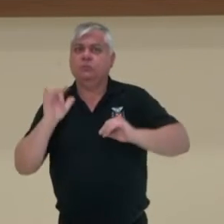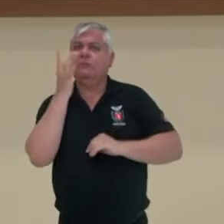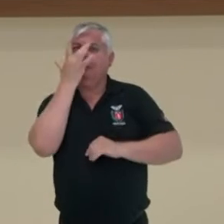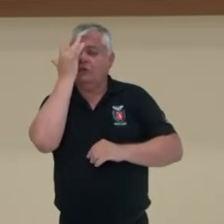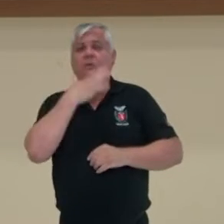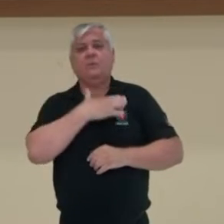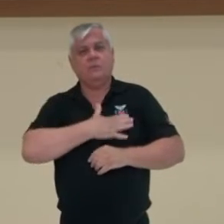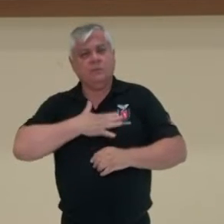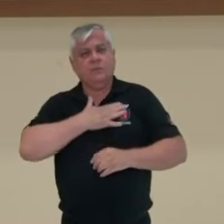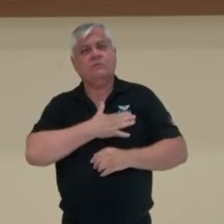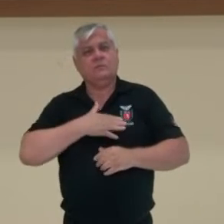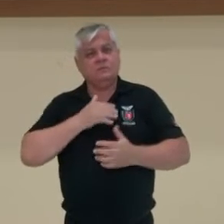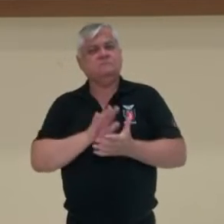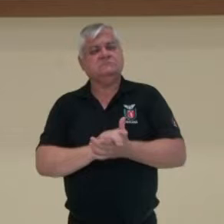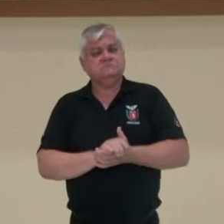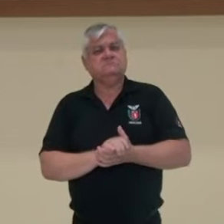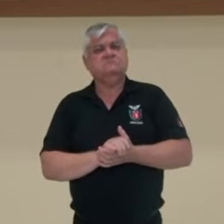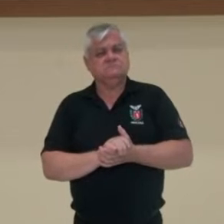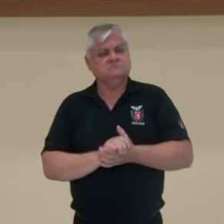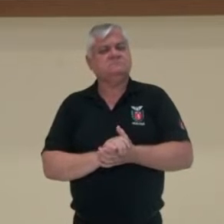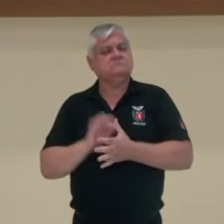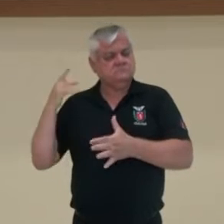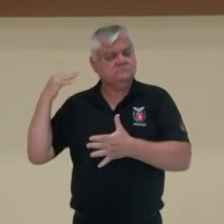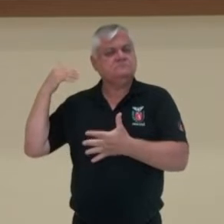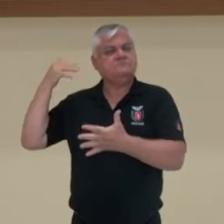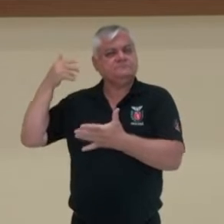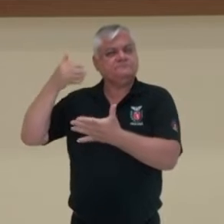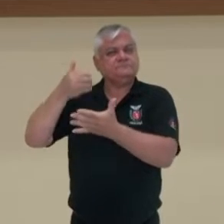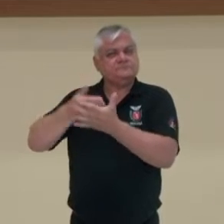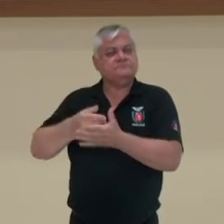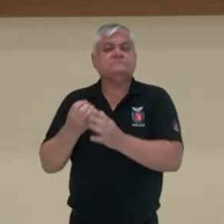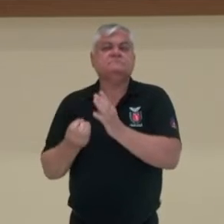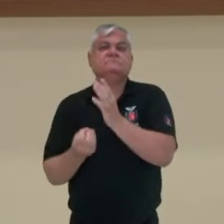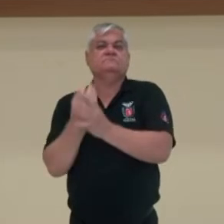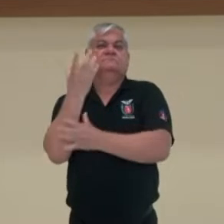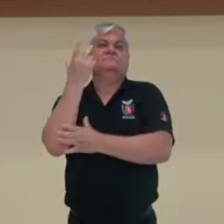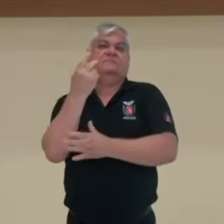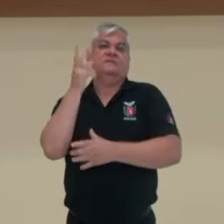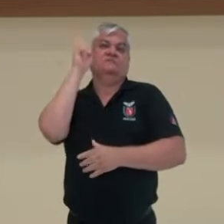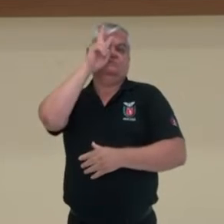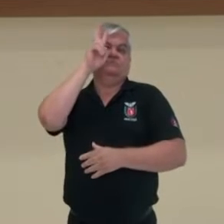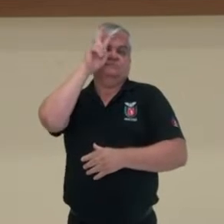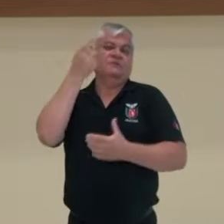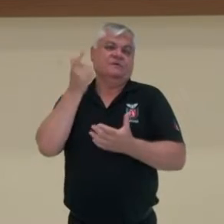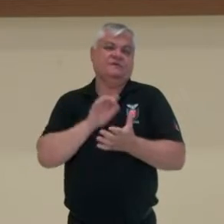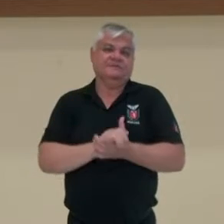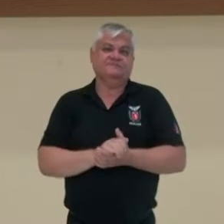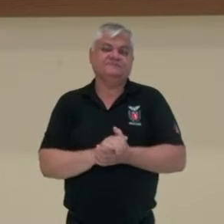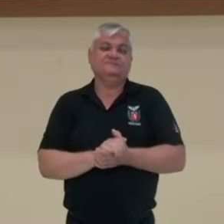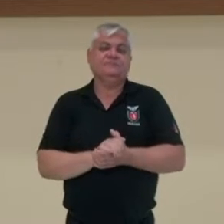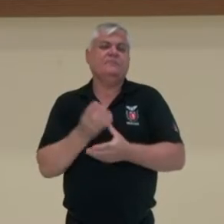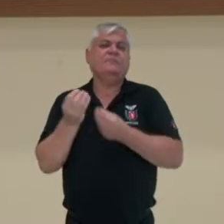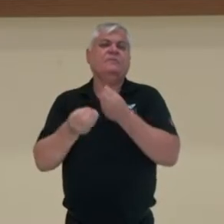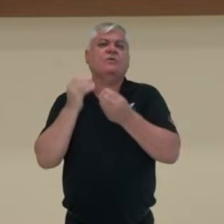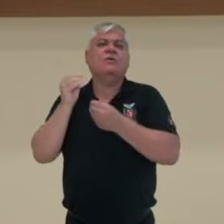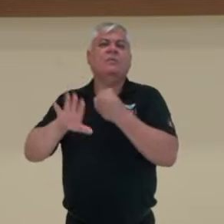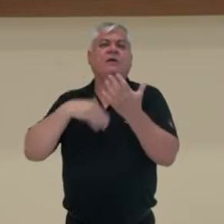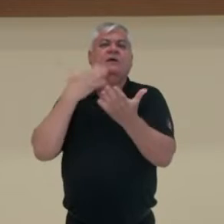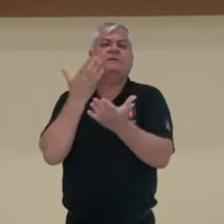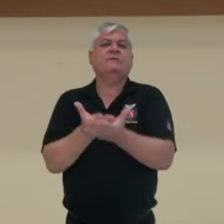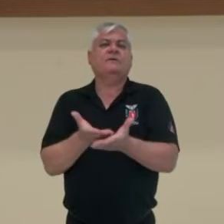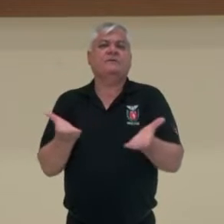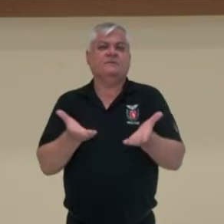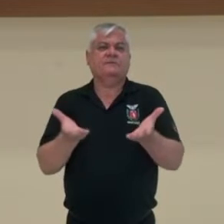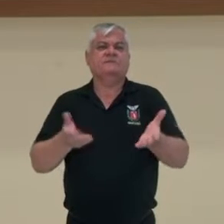espetáculo. Então, essa é um pouquinho da história das lutas e como que ela virou espetáculo, né, como que ela chegou até onde